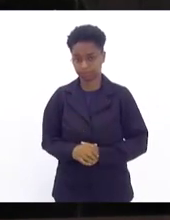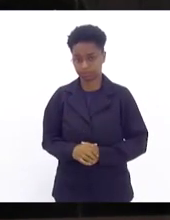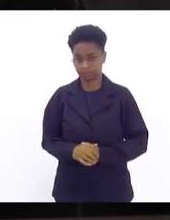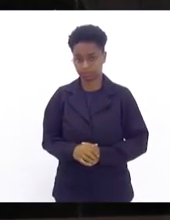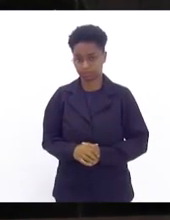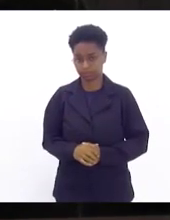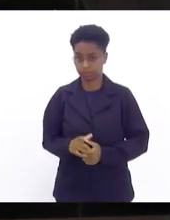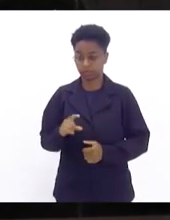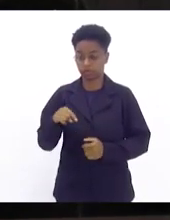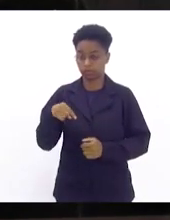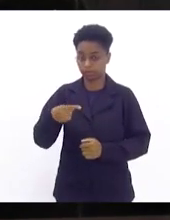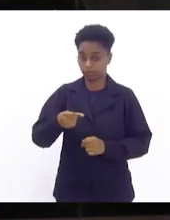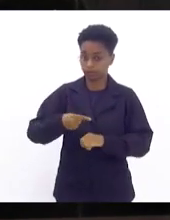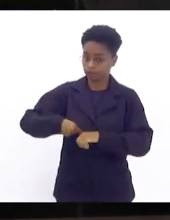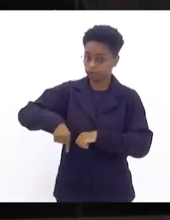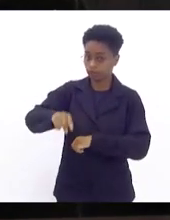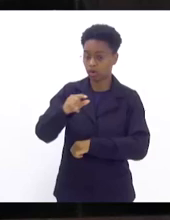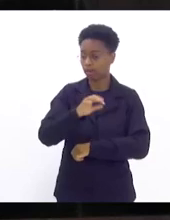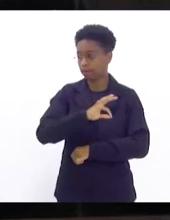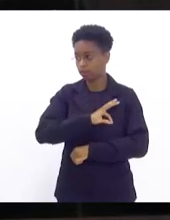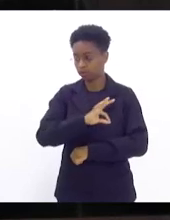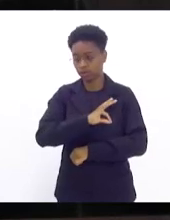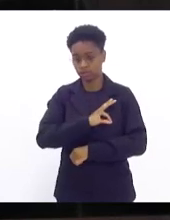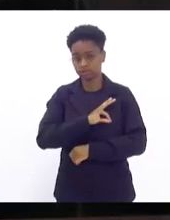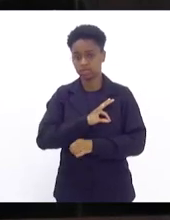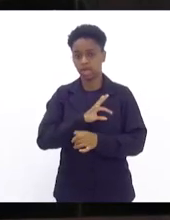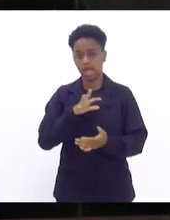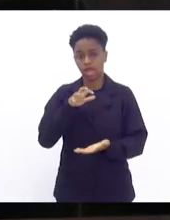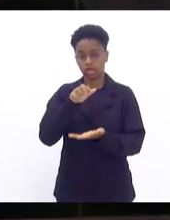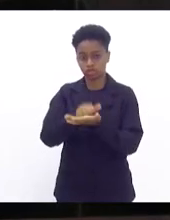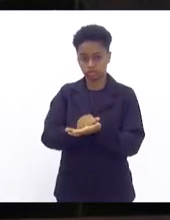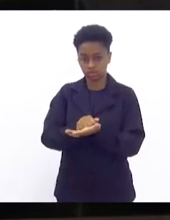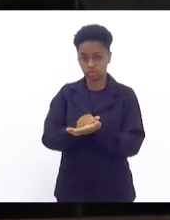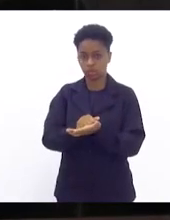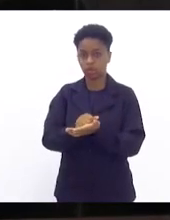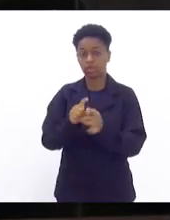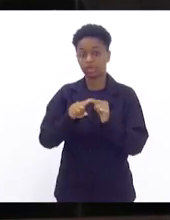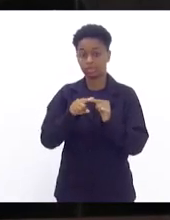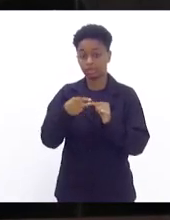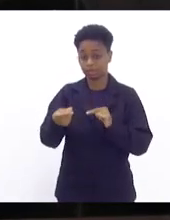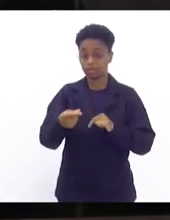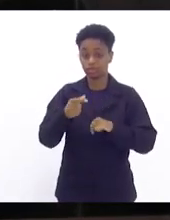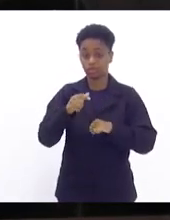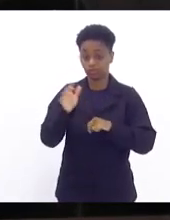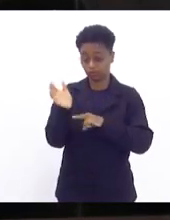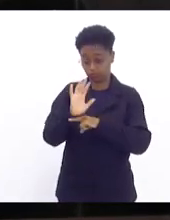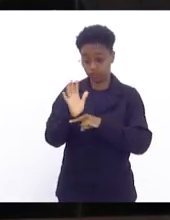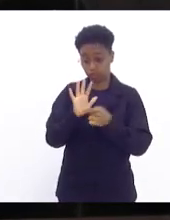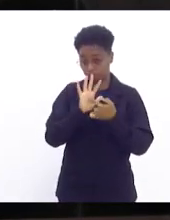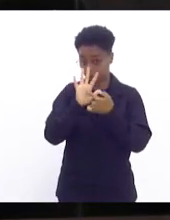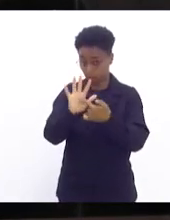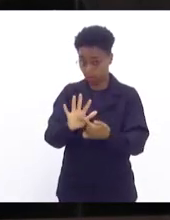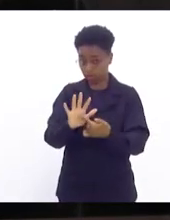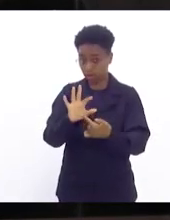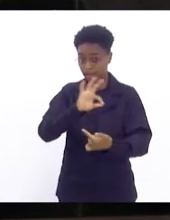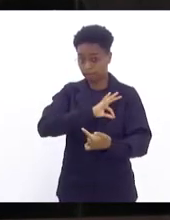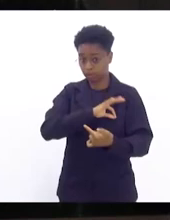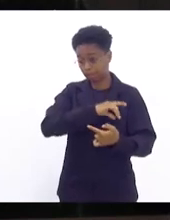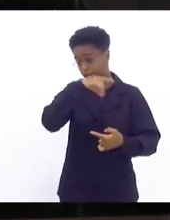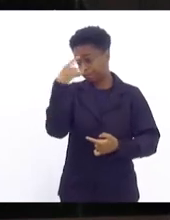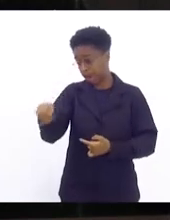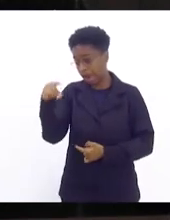Foi à delegacia, registrou a ocorrência e foi agredido no próprio vídeo por